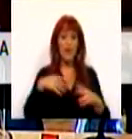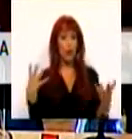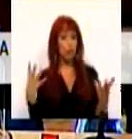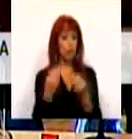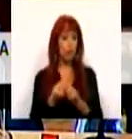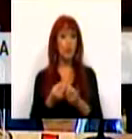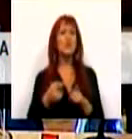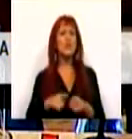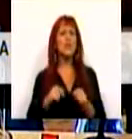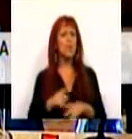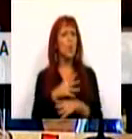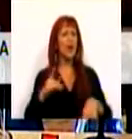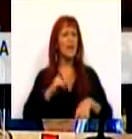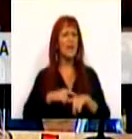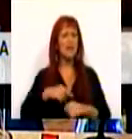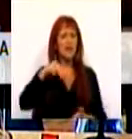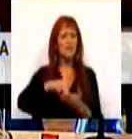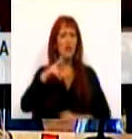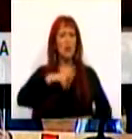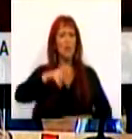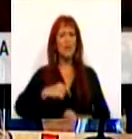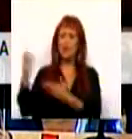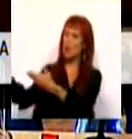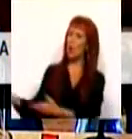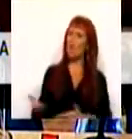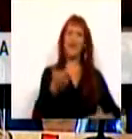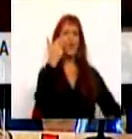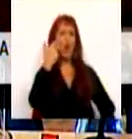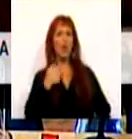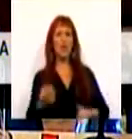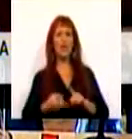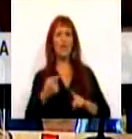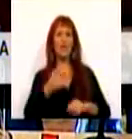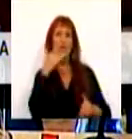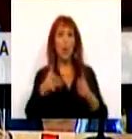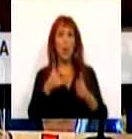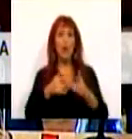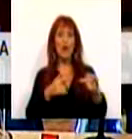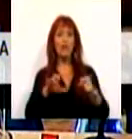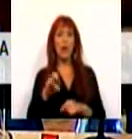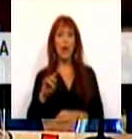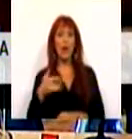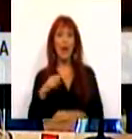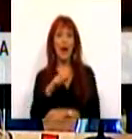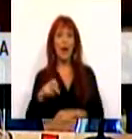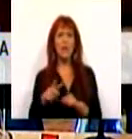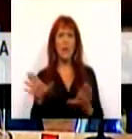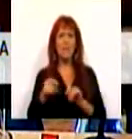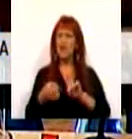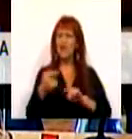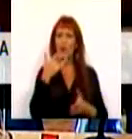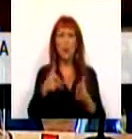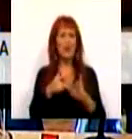conjunto, teremos um grande momento na presença de Portugal como convidado de honra na Feira do Livro de Guadalajara, feira que é mais que uma feira do